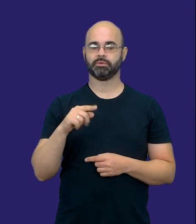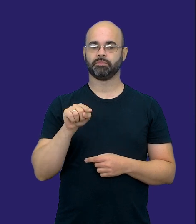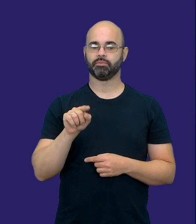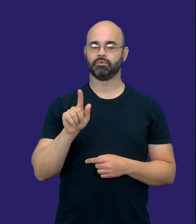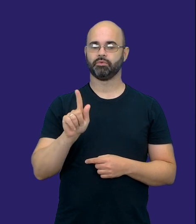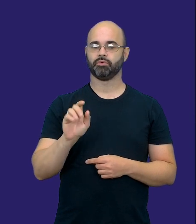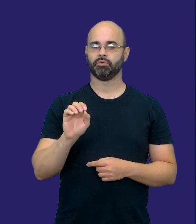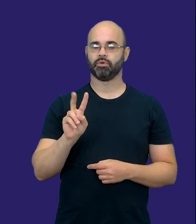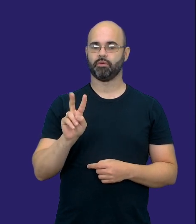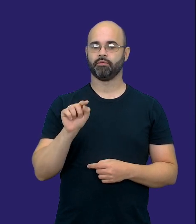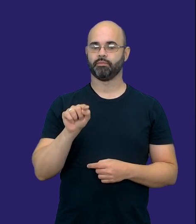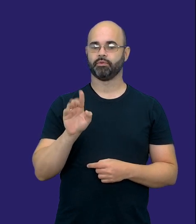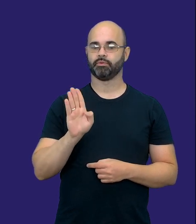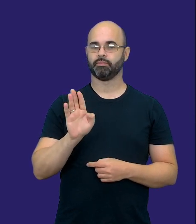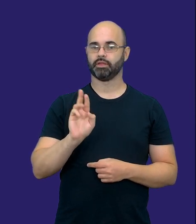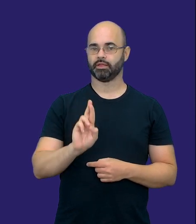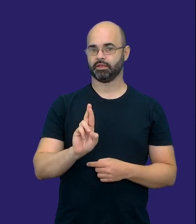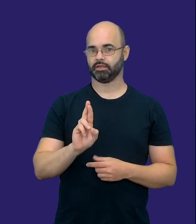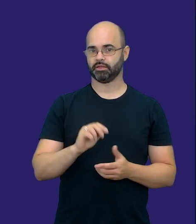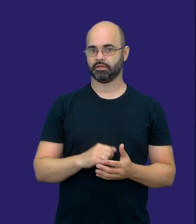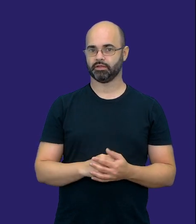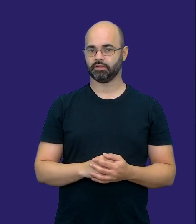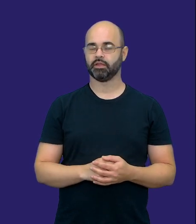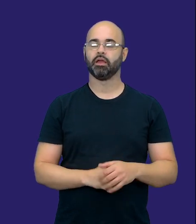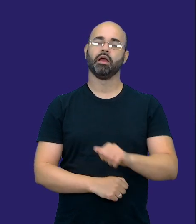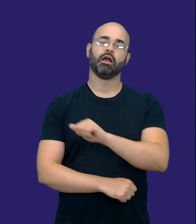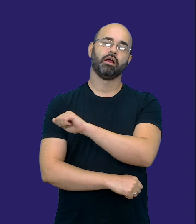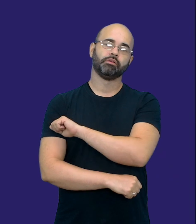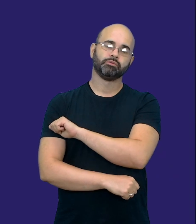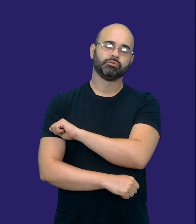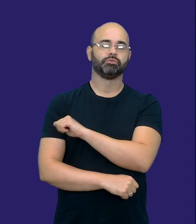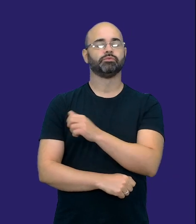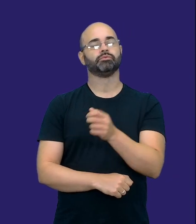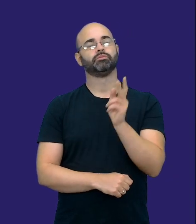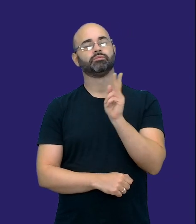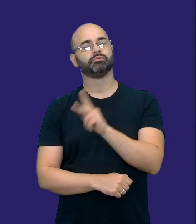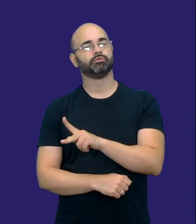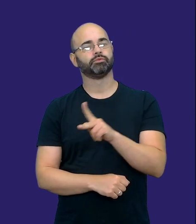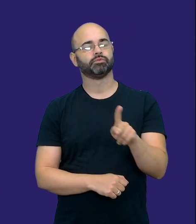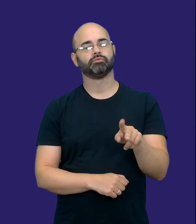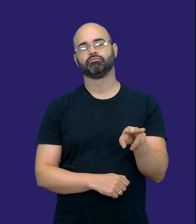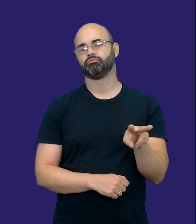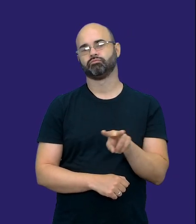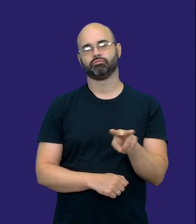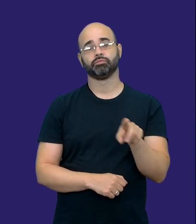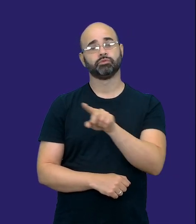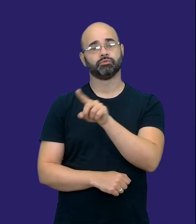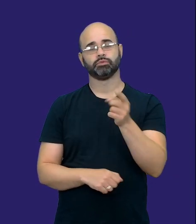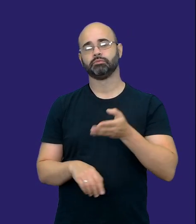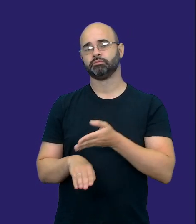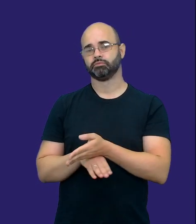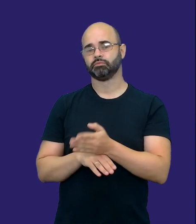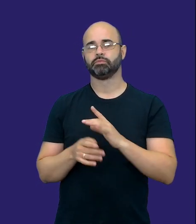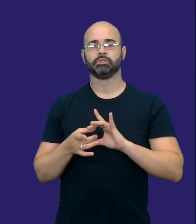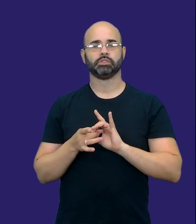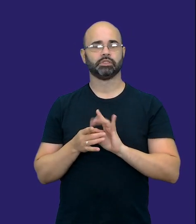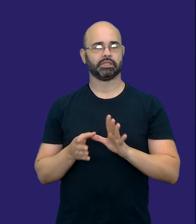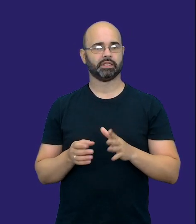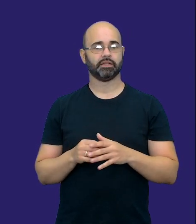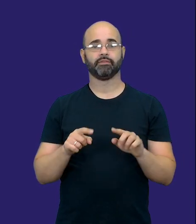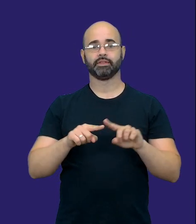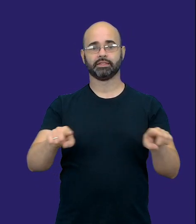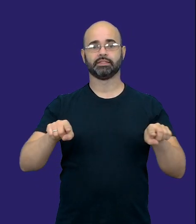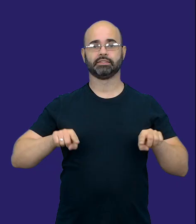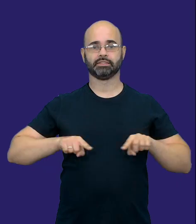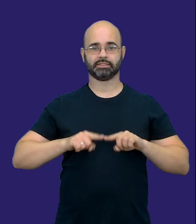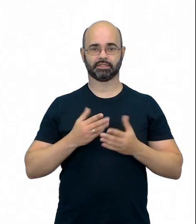.sp.gov.br. A apostila tanto do aluno quanto do professor para vocês poderem acessar e baixar e utilizar nas salas de aula.